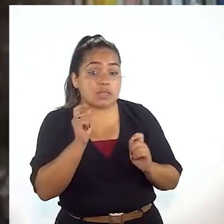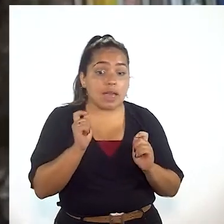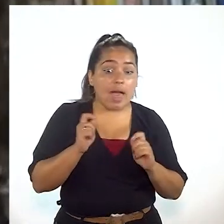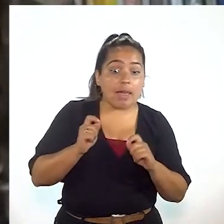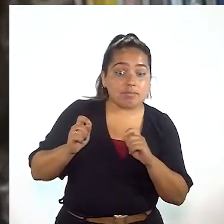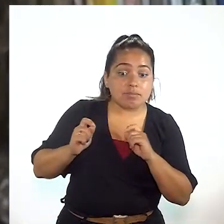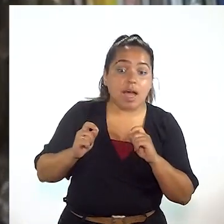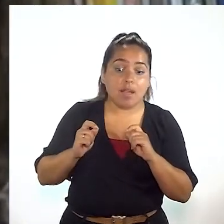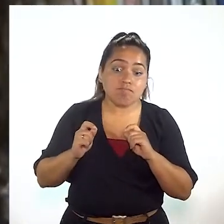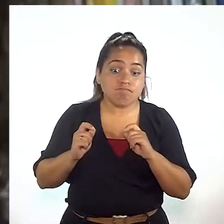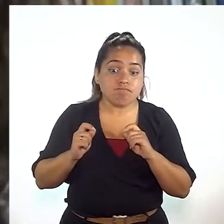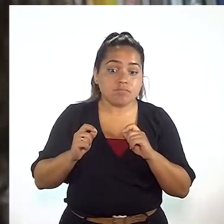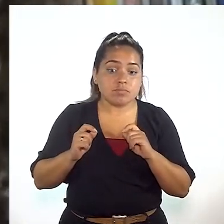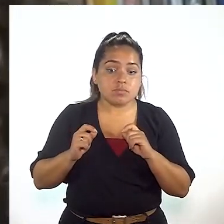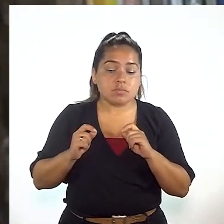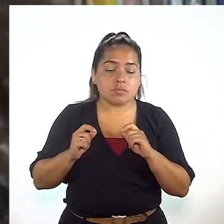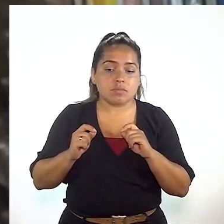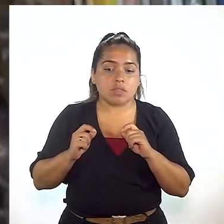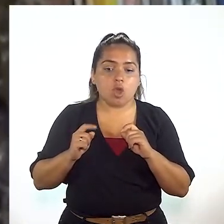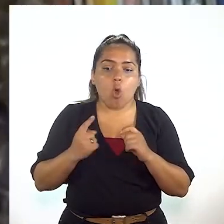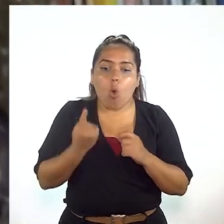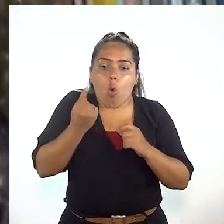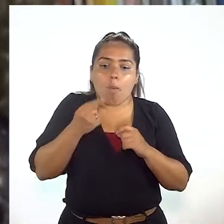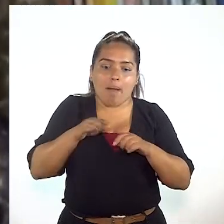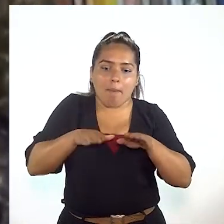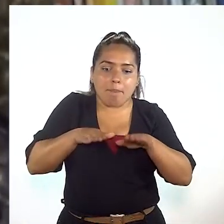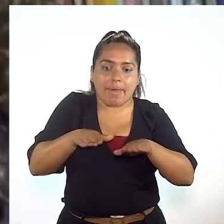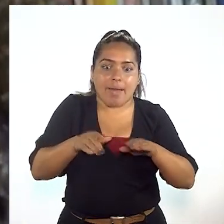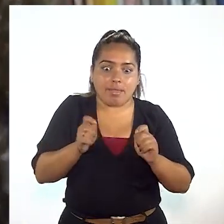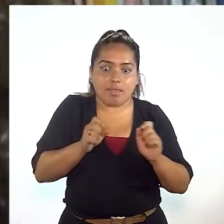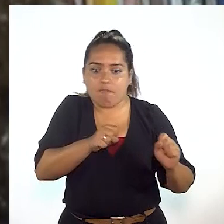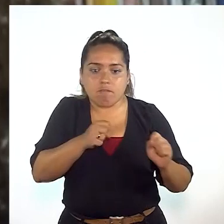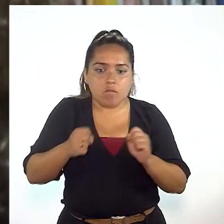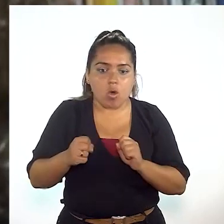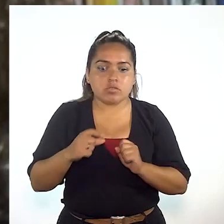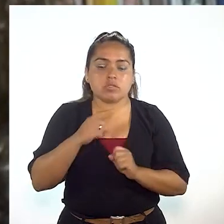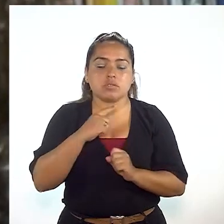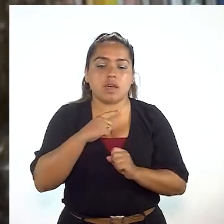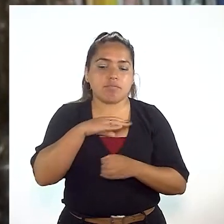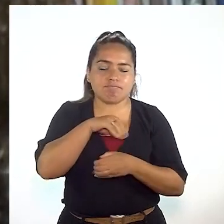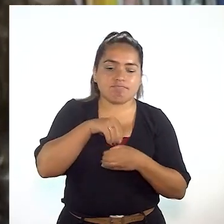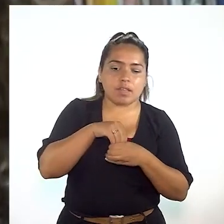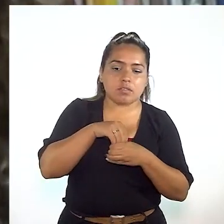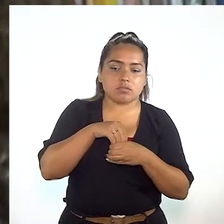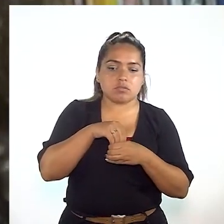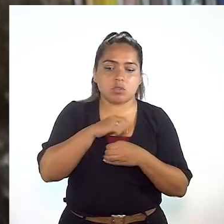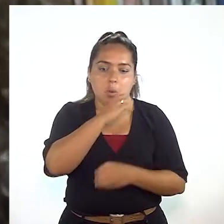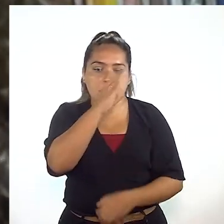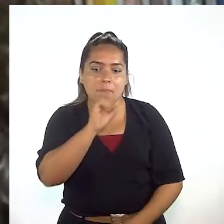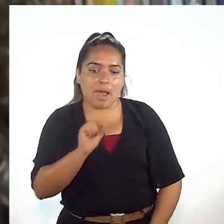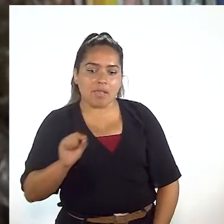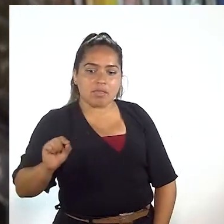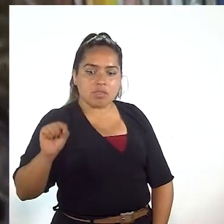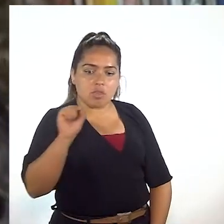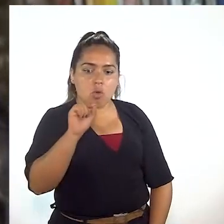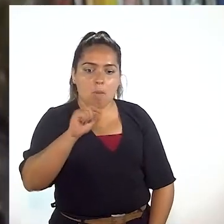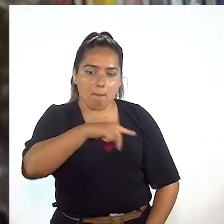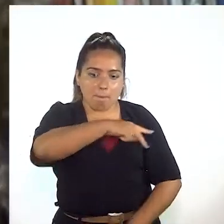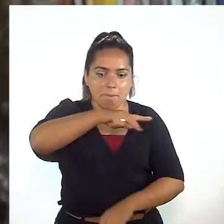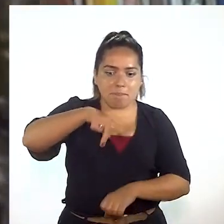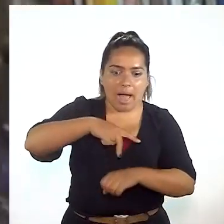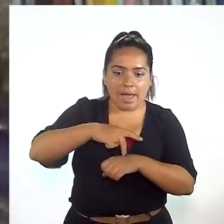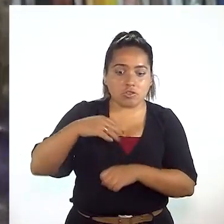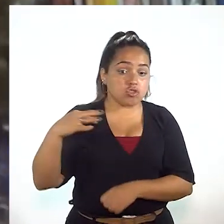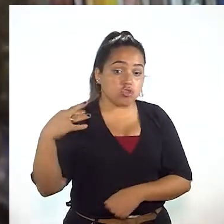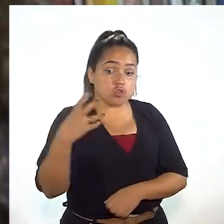precisa de um espaço que ela possa dar vazão ao negócio dela, né? E aí uma das pegadas que a gente tem forte aqui em Juiz de Fora,